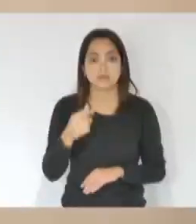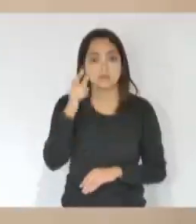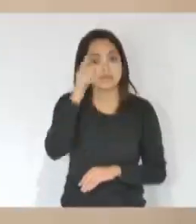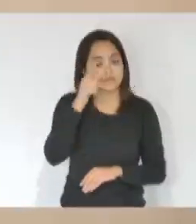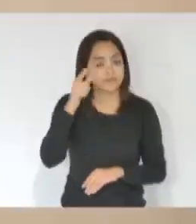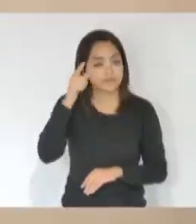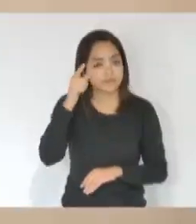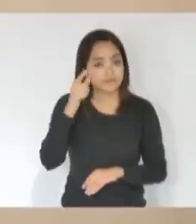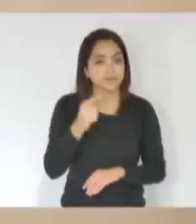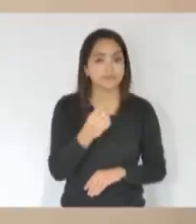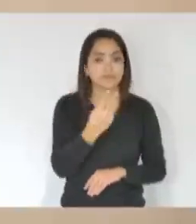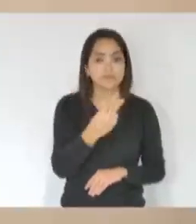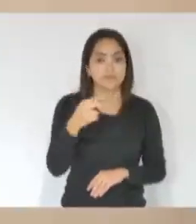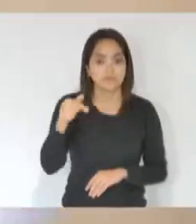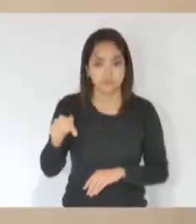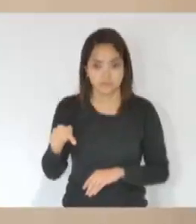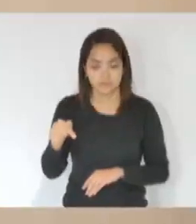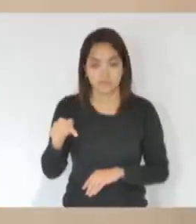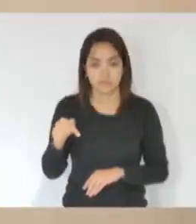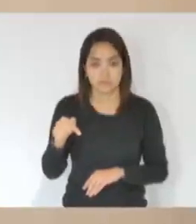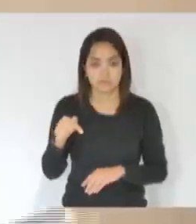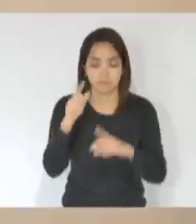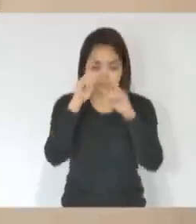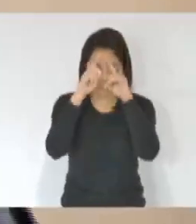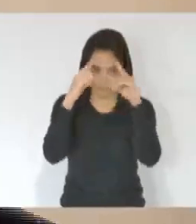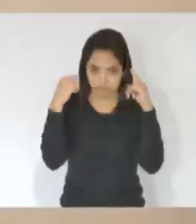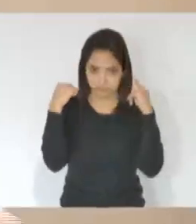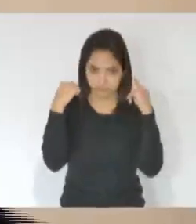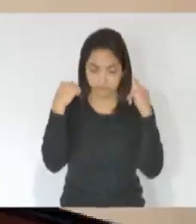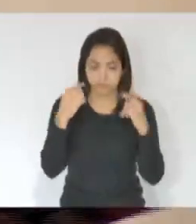Indicação 1327, autor deputado Neudis Sareta.